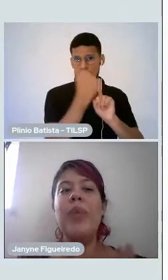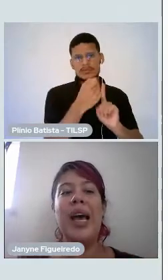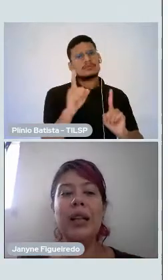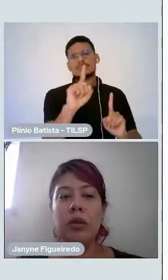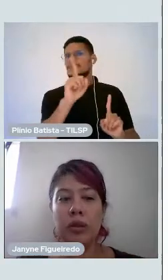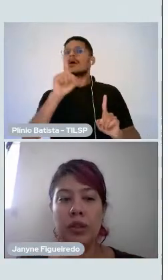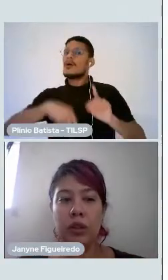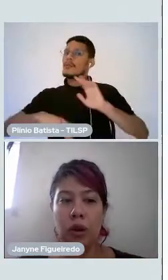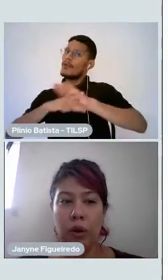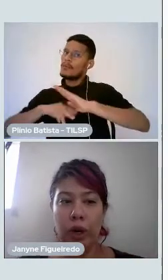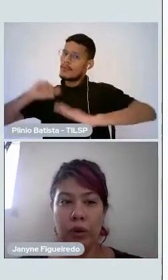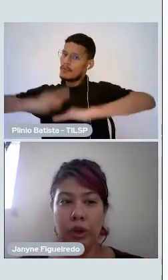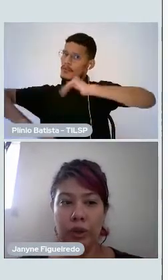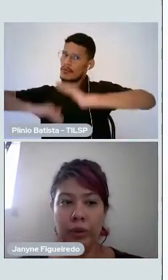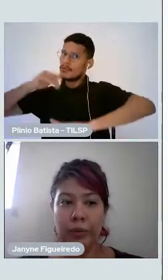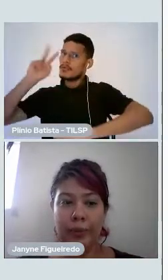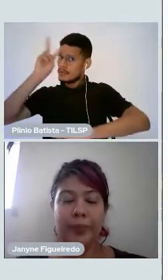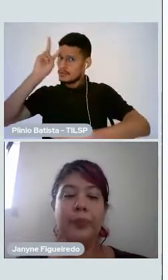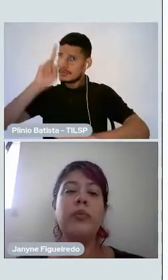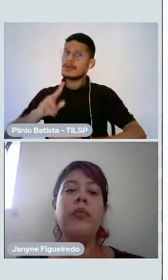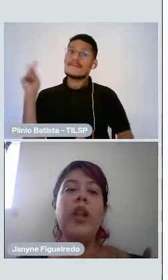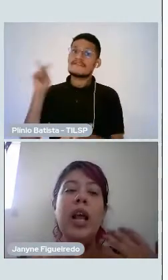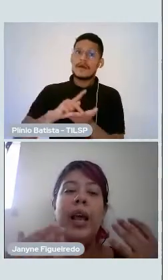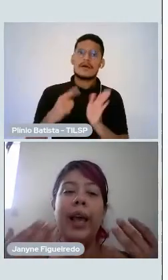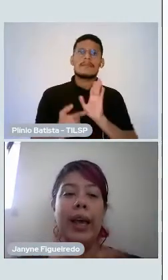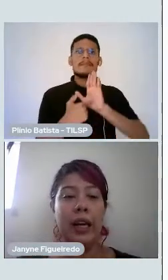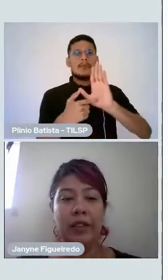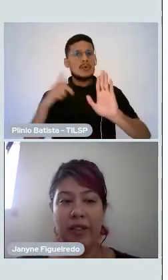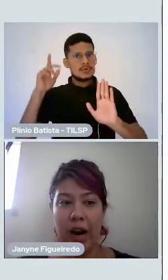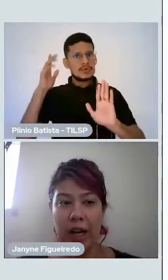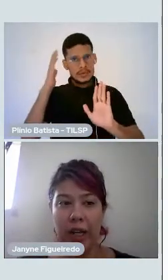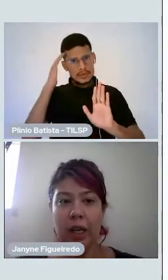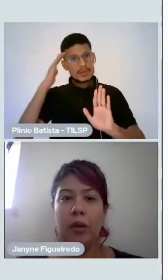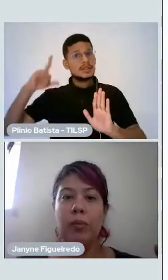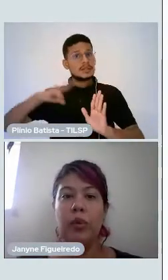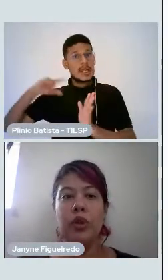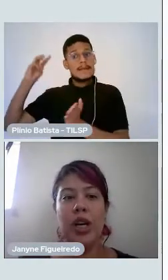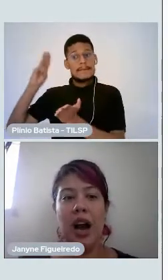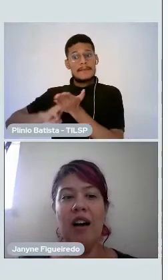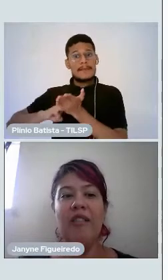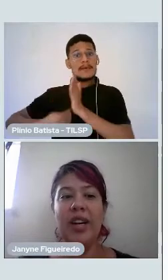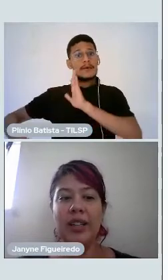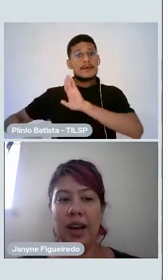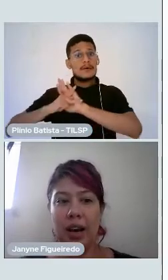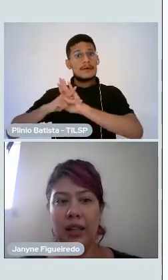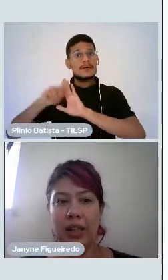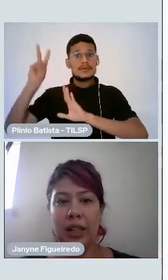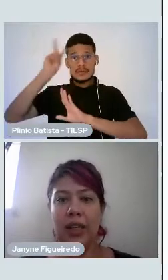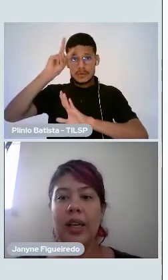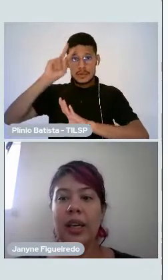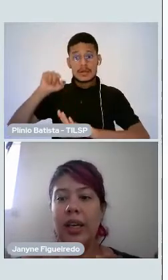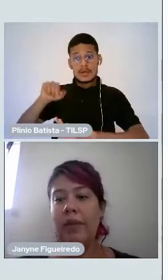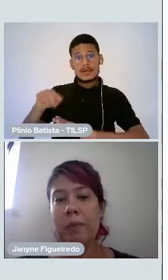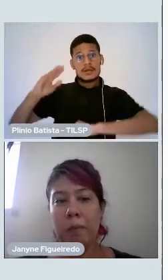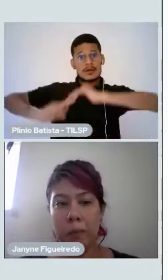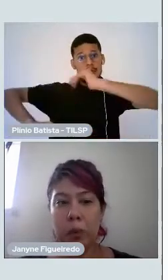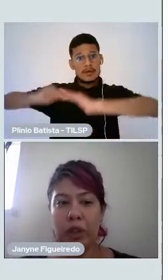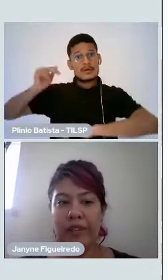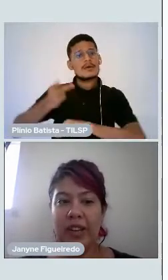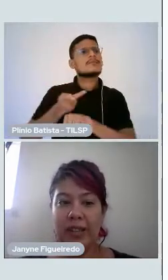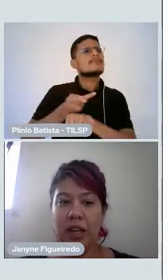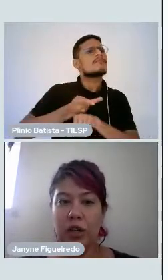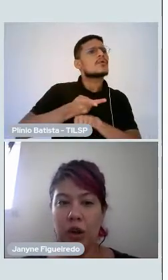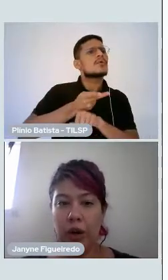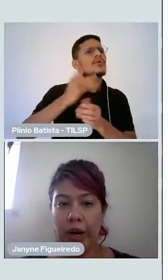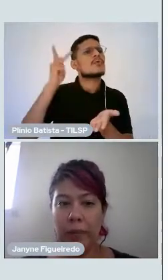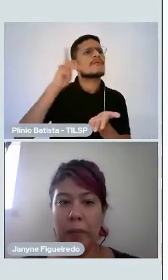através dos métodos históricos, ele vai buscar a verdade e